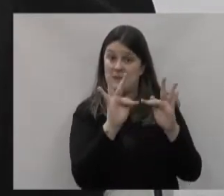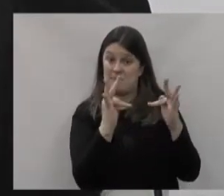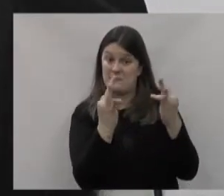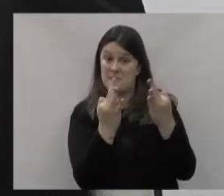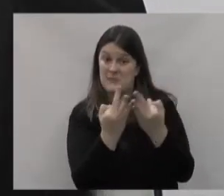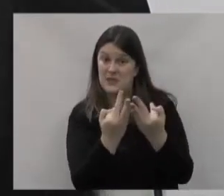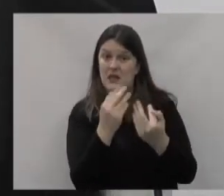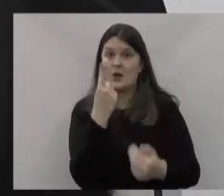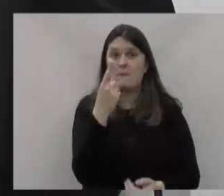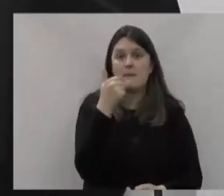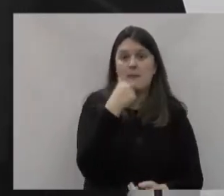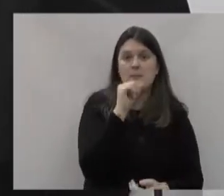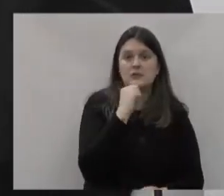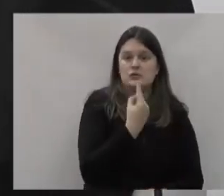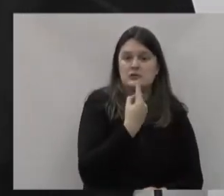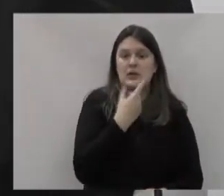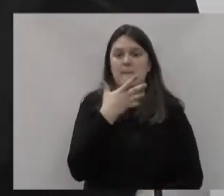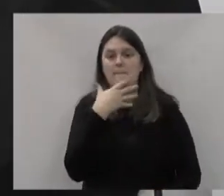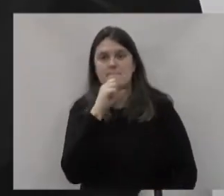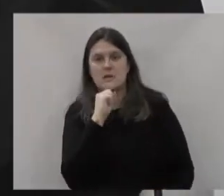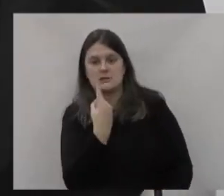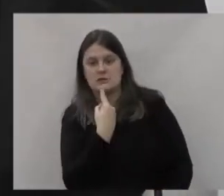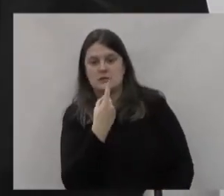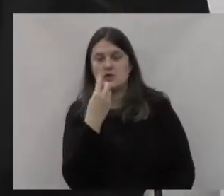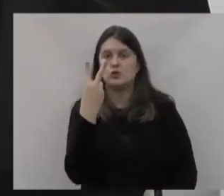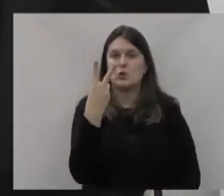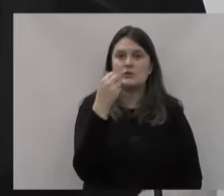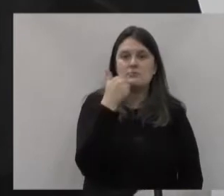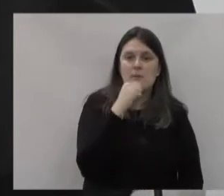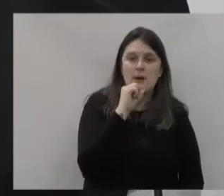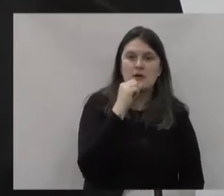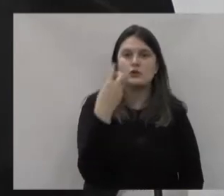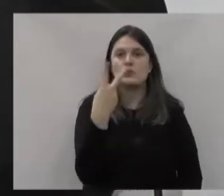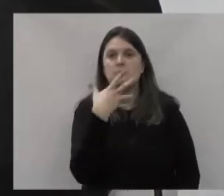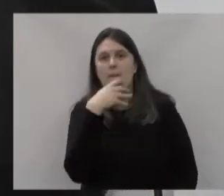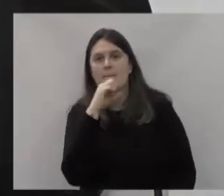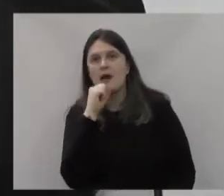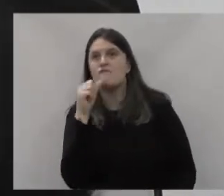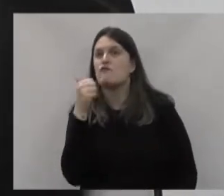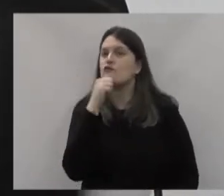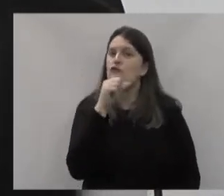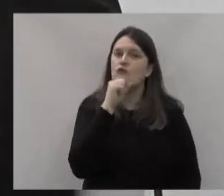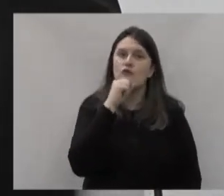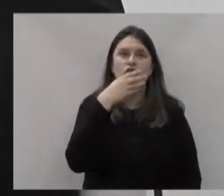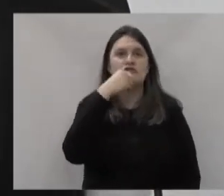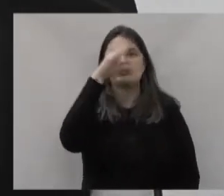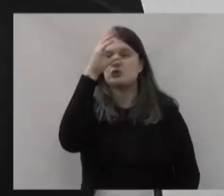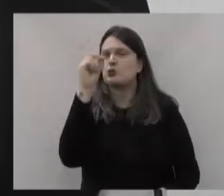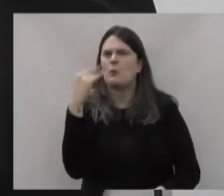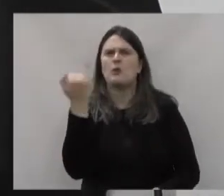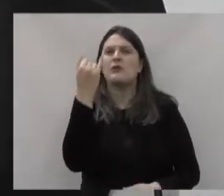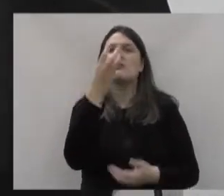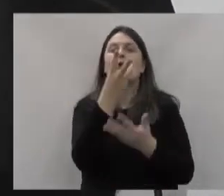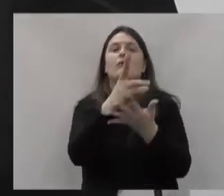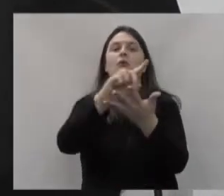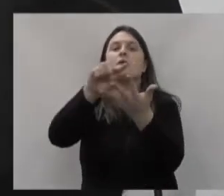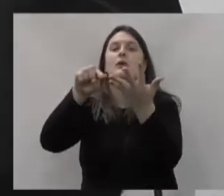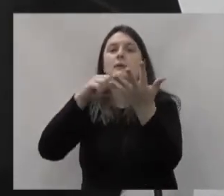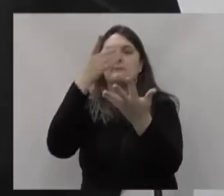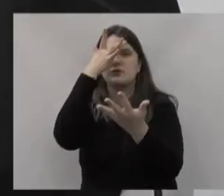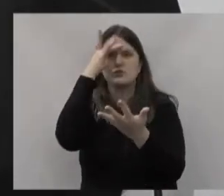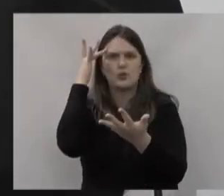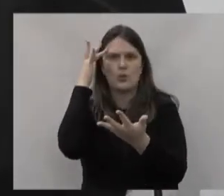Família de uma mãe, família de um pai, família de 2 mães, 2 pais, da avó, não importa a composição de família.